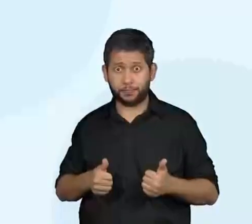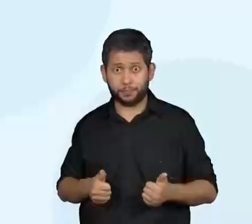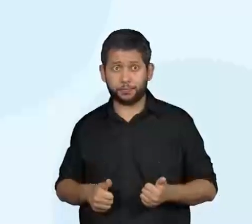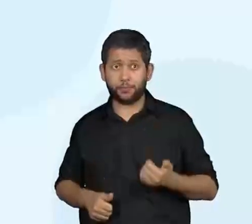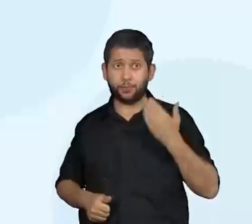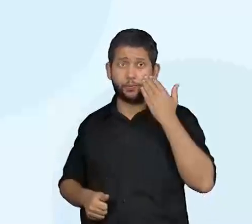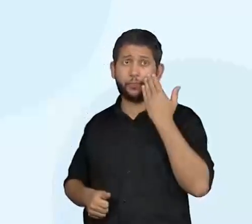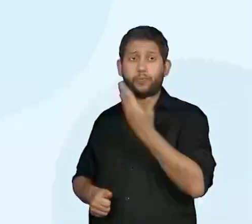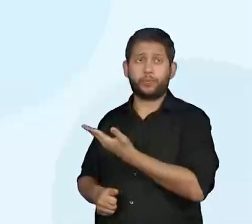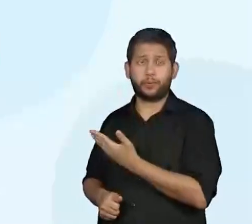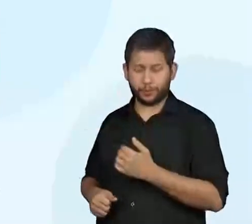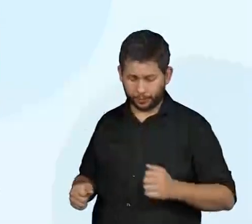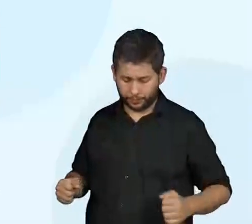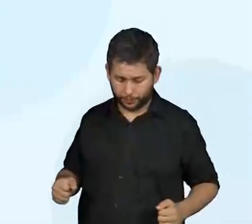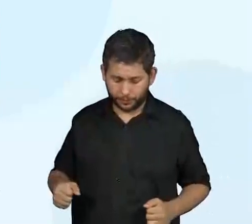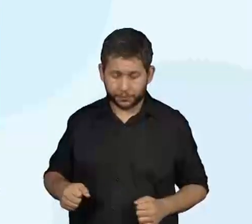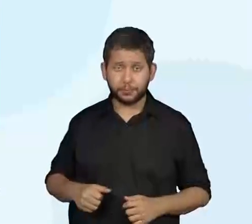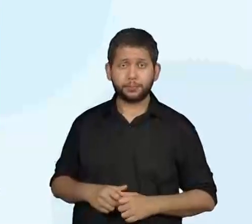gente.